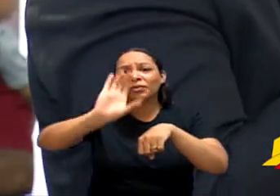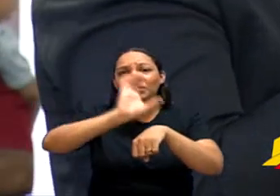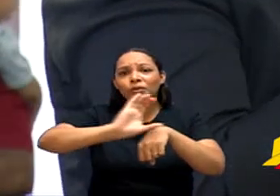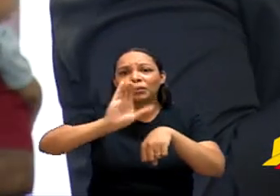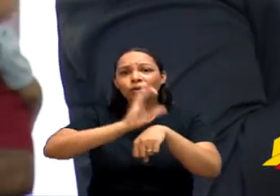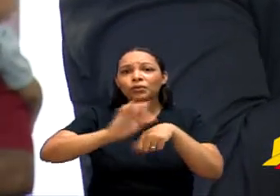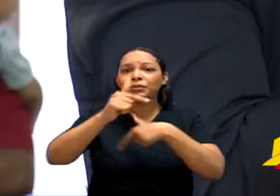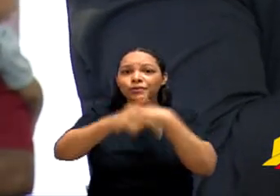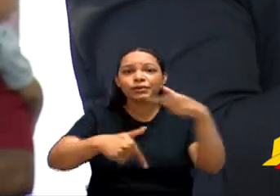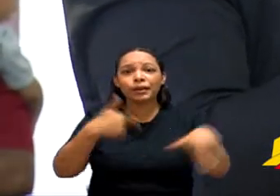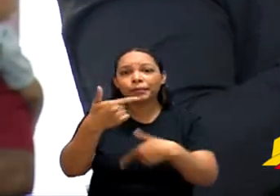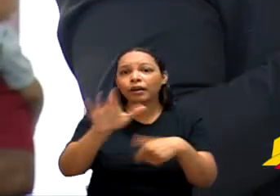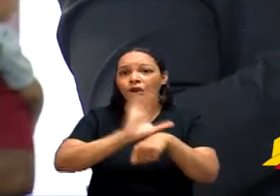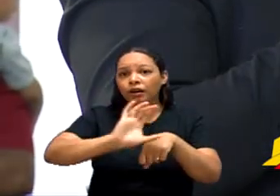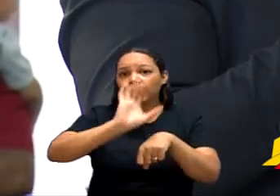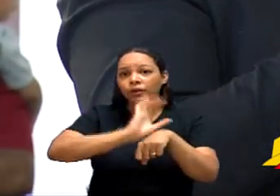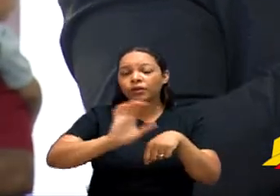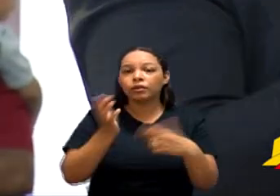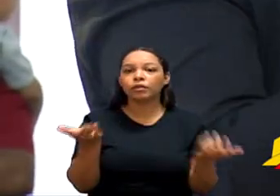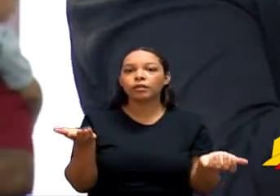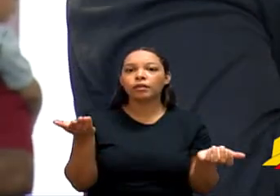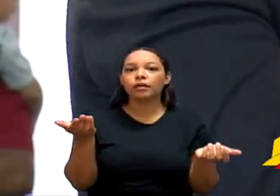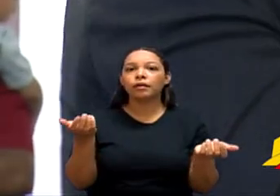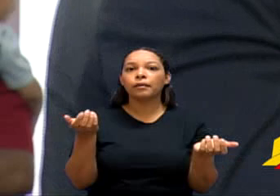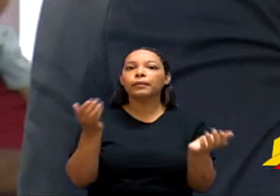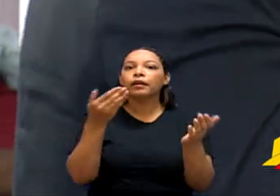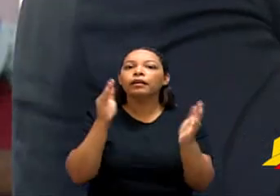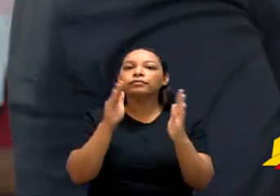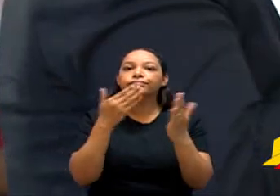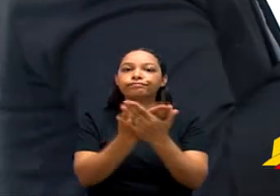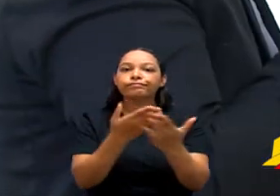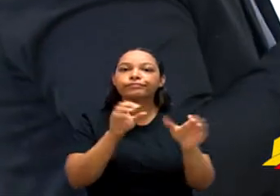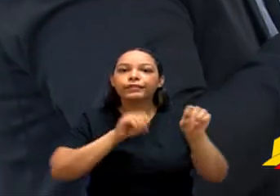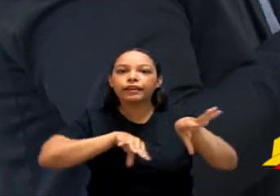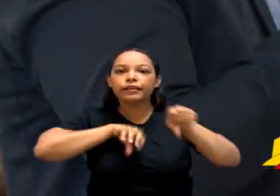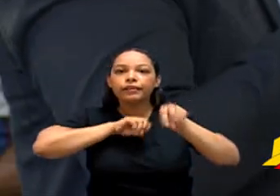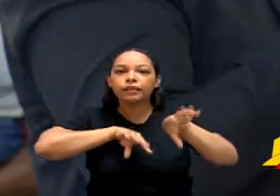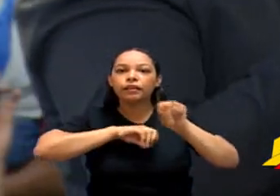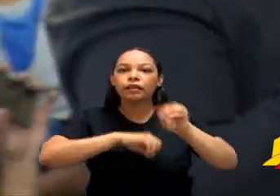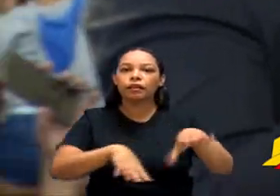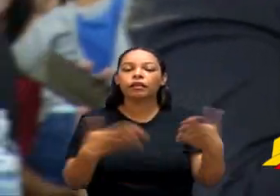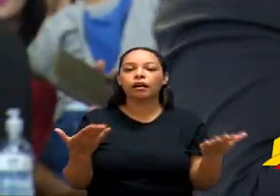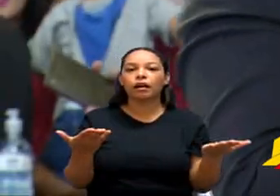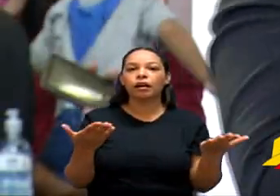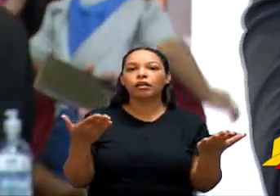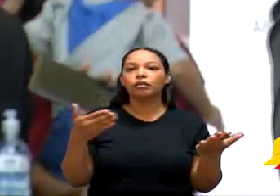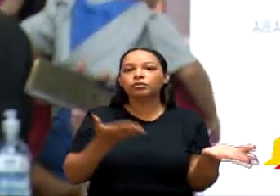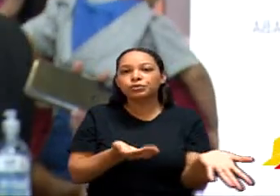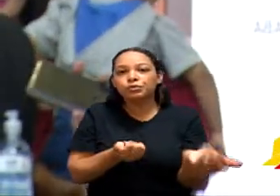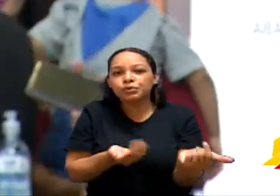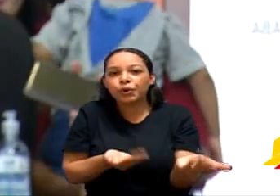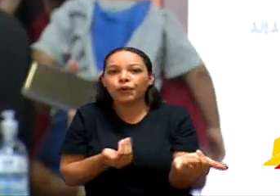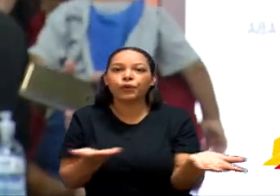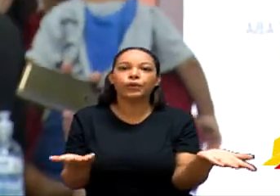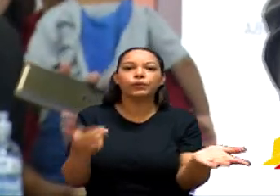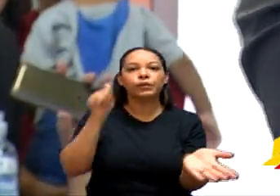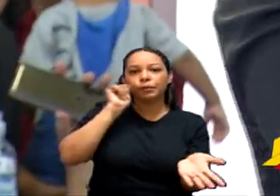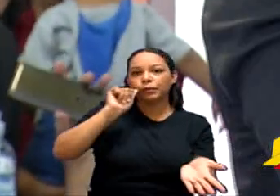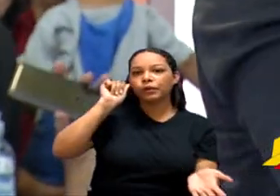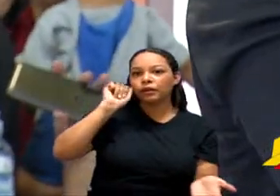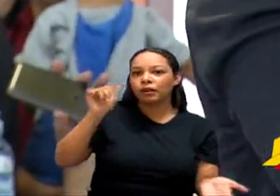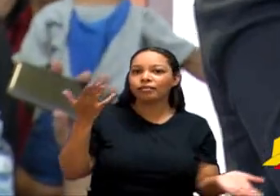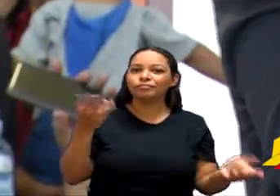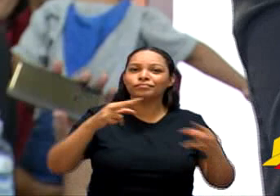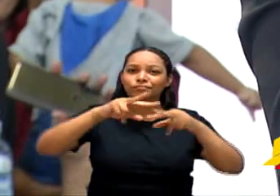cortar cabelo. Pode ensinar a mulher a costurar. Pode fazer um currículo para a pessoa precisar do emprego. São mais, acho que, de 20. Eu fui